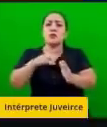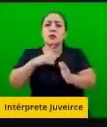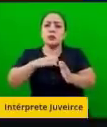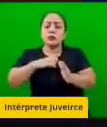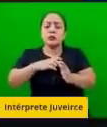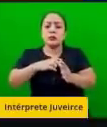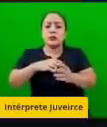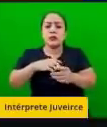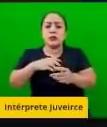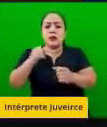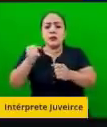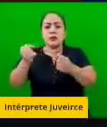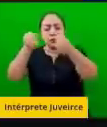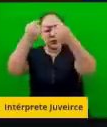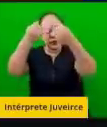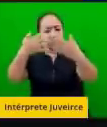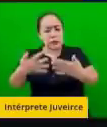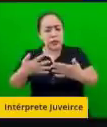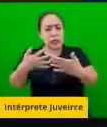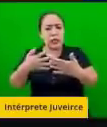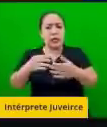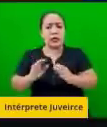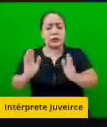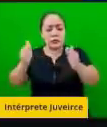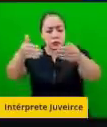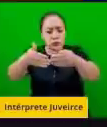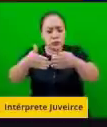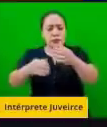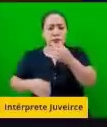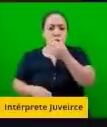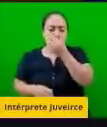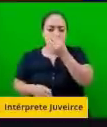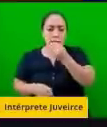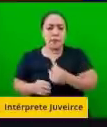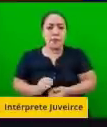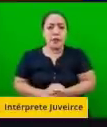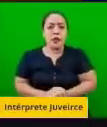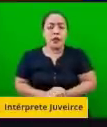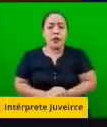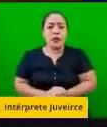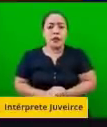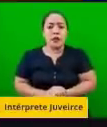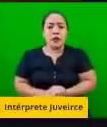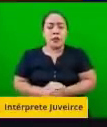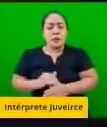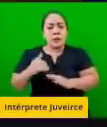habilidade. Para desenvolver esse procedimento,